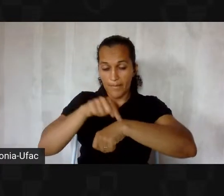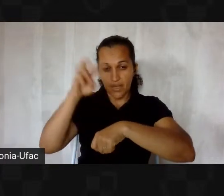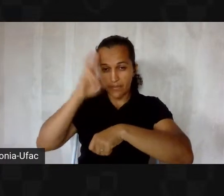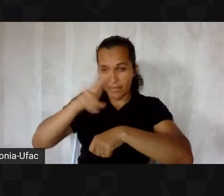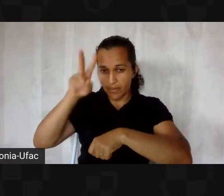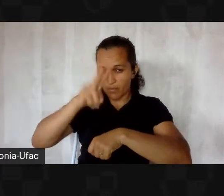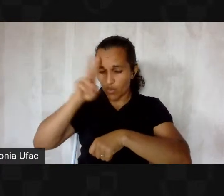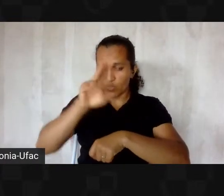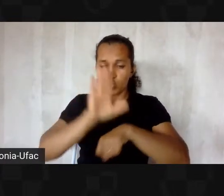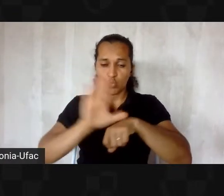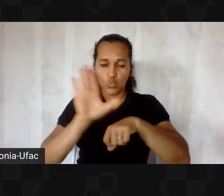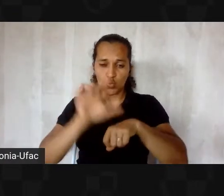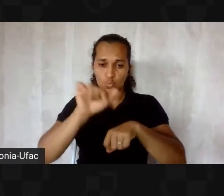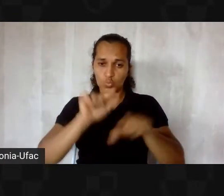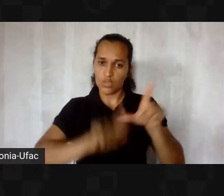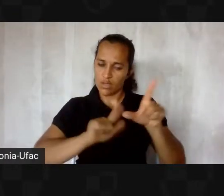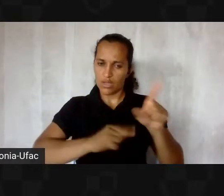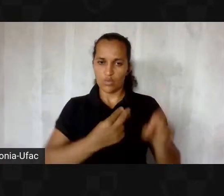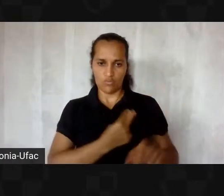de letras da UFAC.